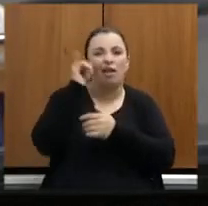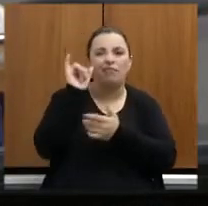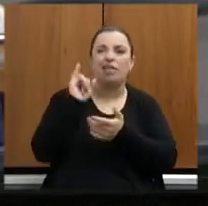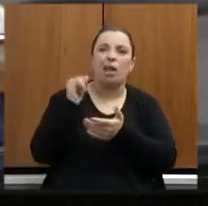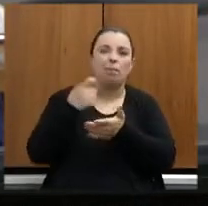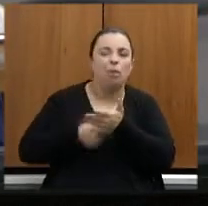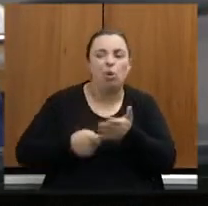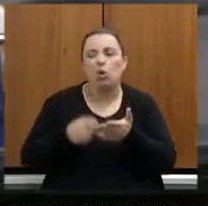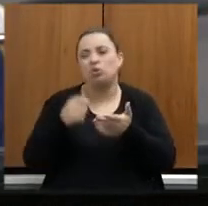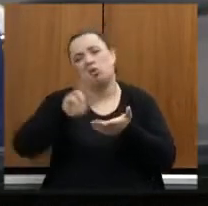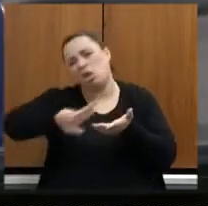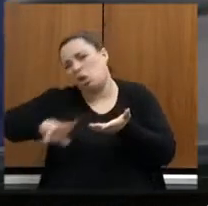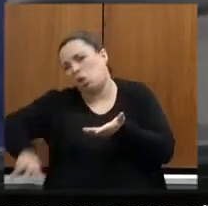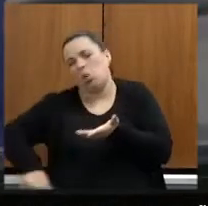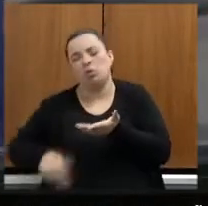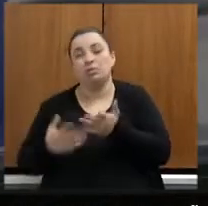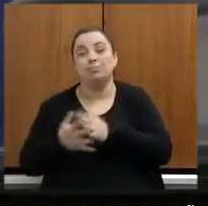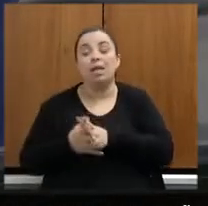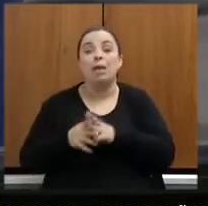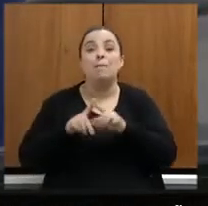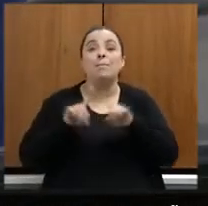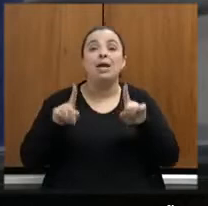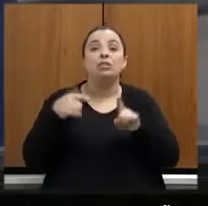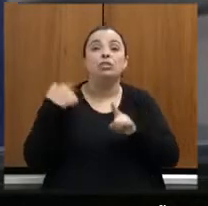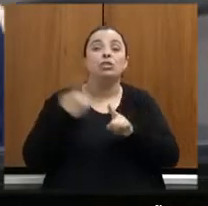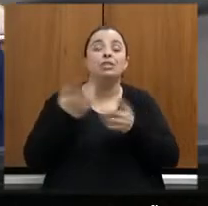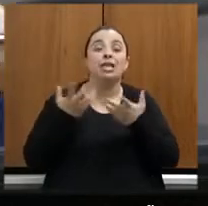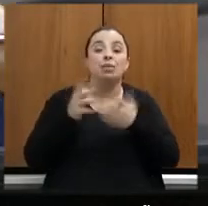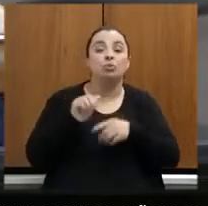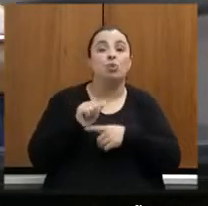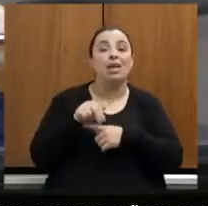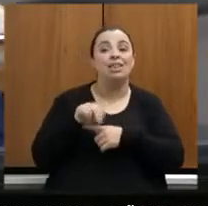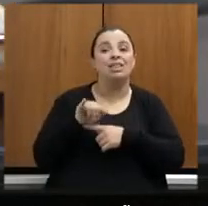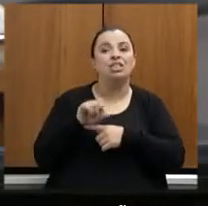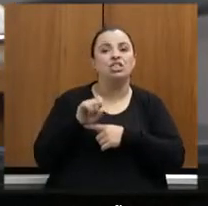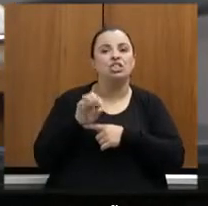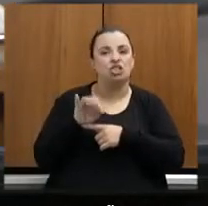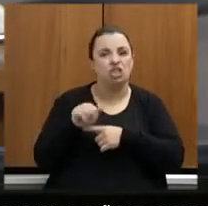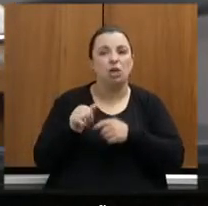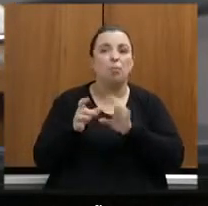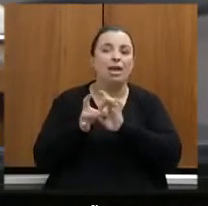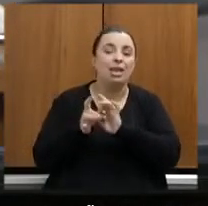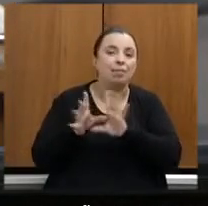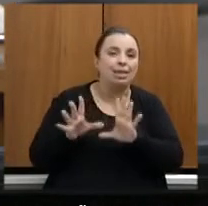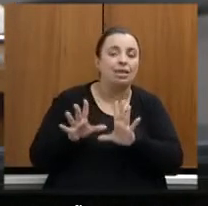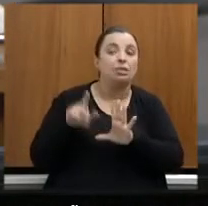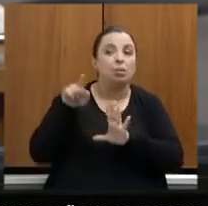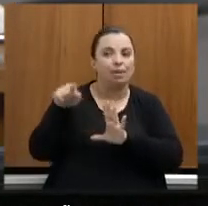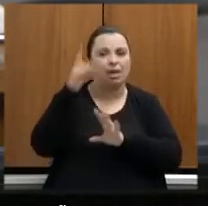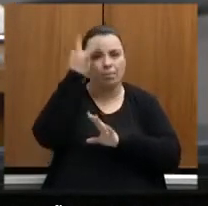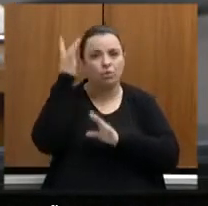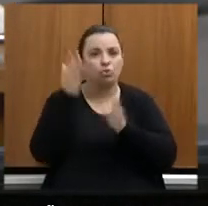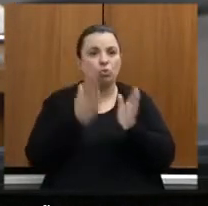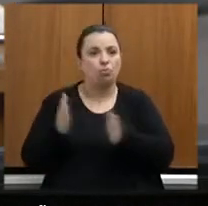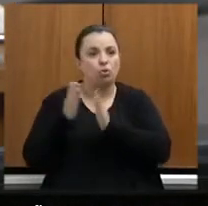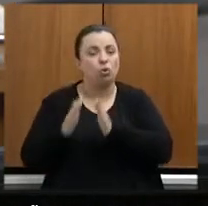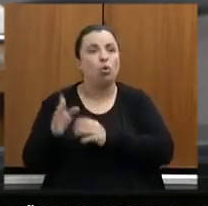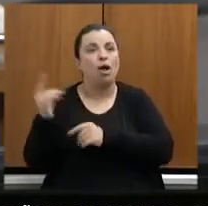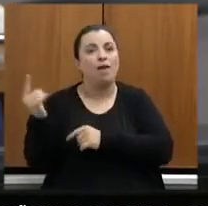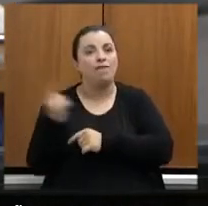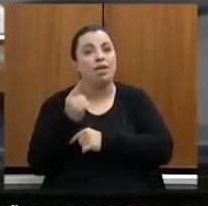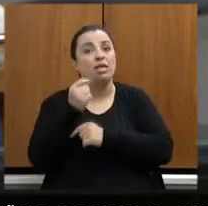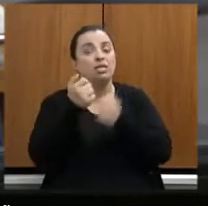abriu um precedente e autorize uma Anistia para que o produtor vira e fala não o que eu tenho lá na minha propriedade mesmo